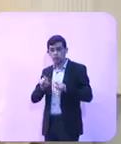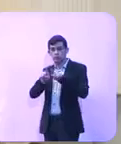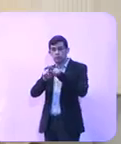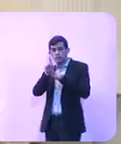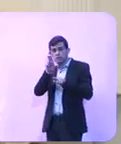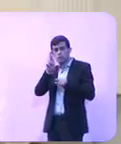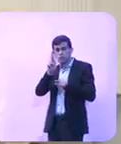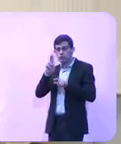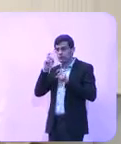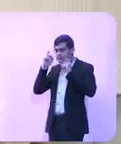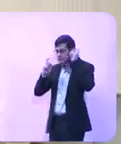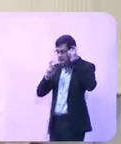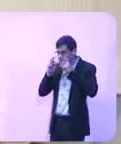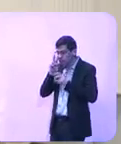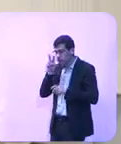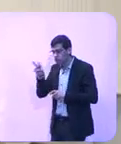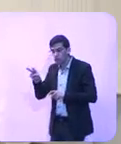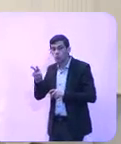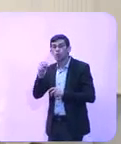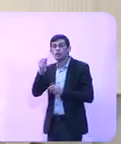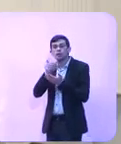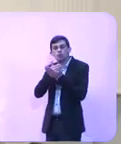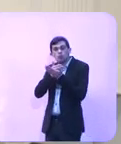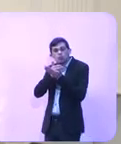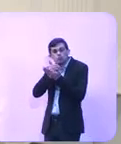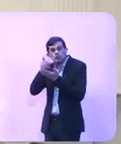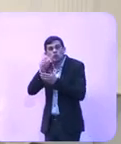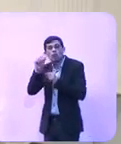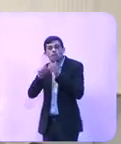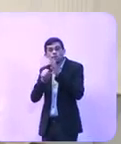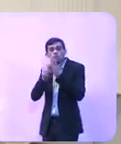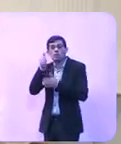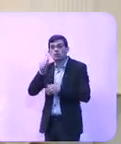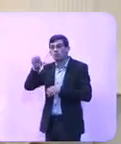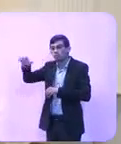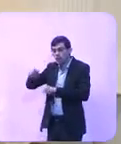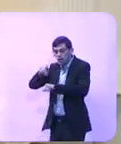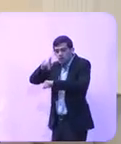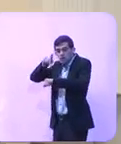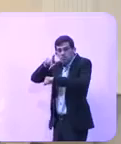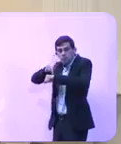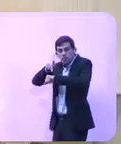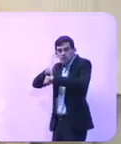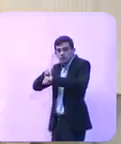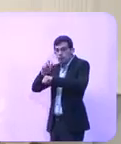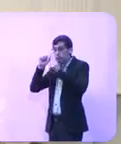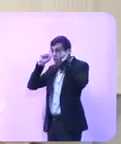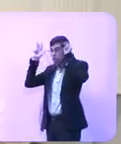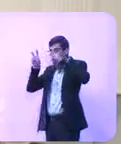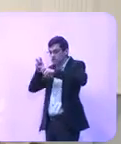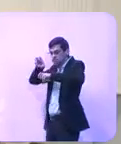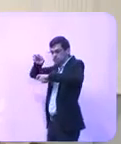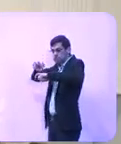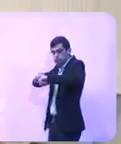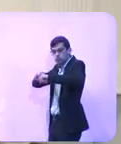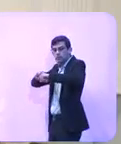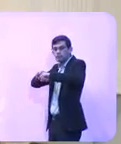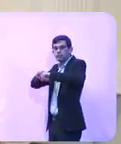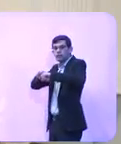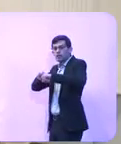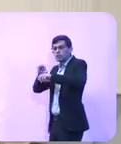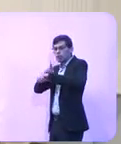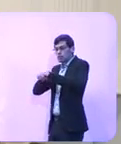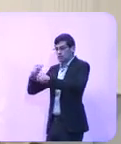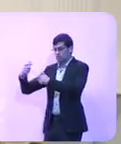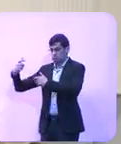estavam vendo essa cena, eles primeiro providenciaram uma pedra para Moisés sentar. E enquanto estava